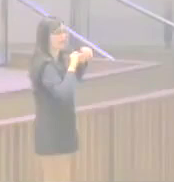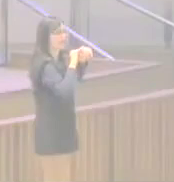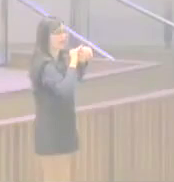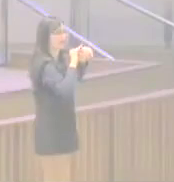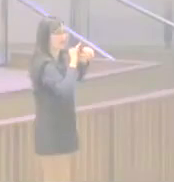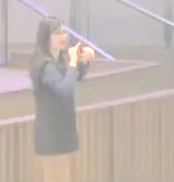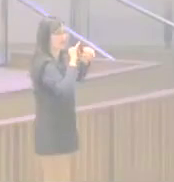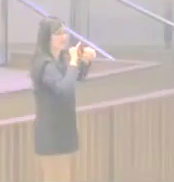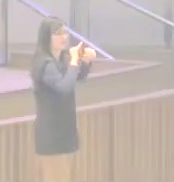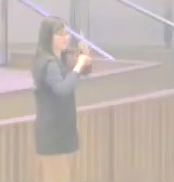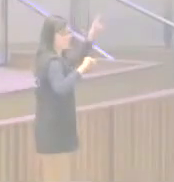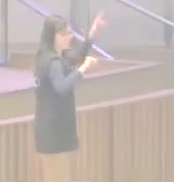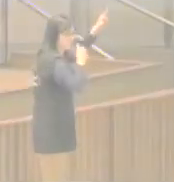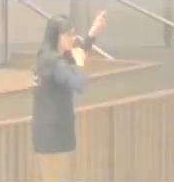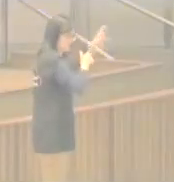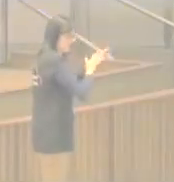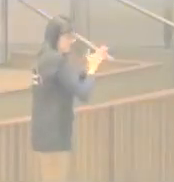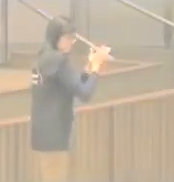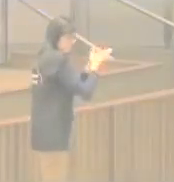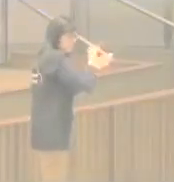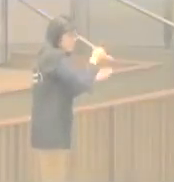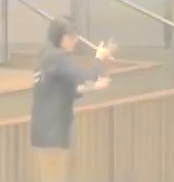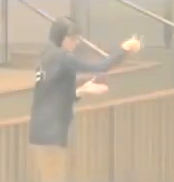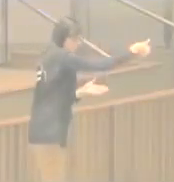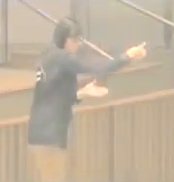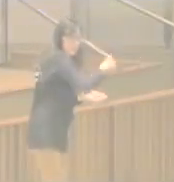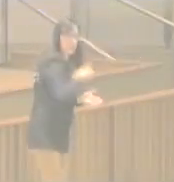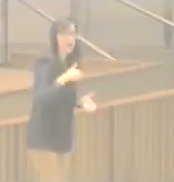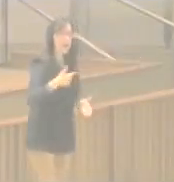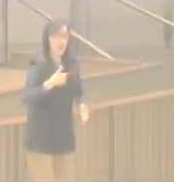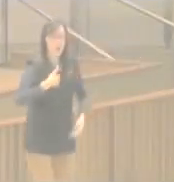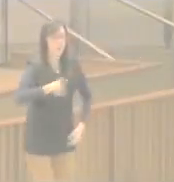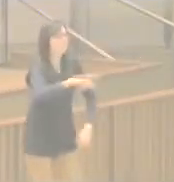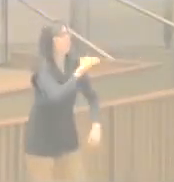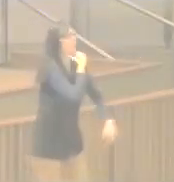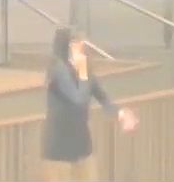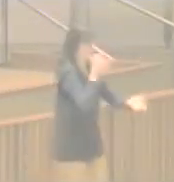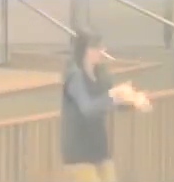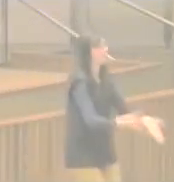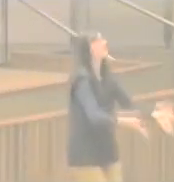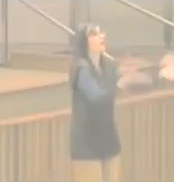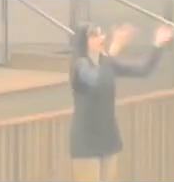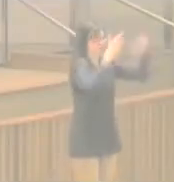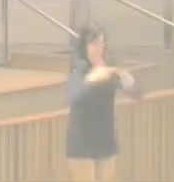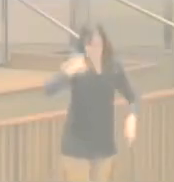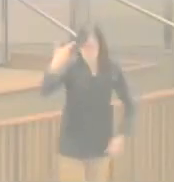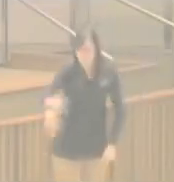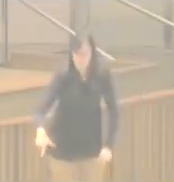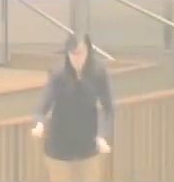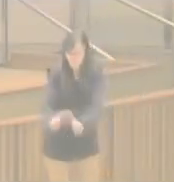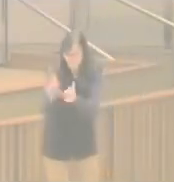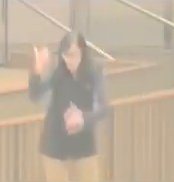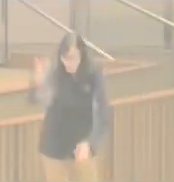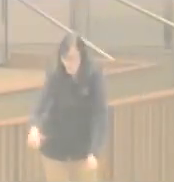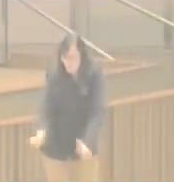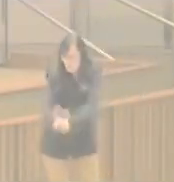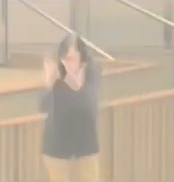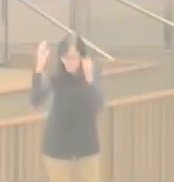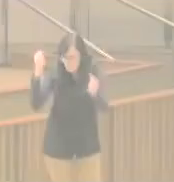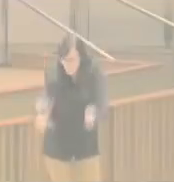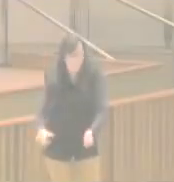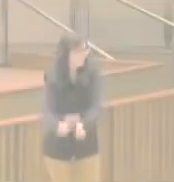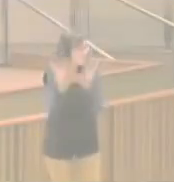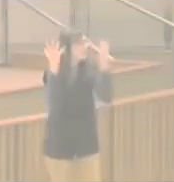ressuscitar. Sabe por quê? Porque quem não quer ouvir a palavra de Deus, nem quando Deus faz um milagre enxerga